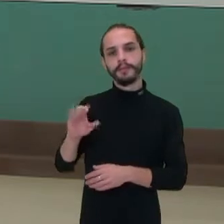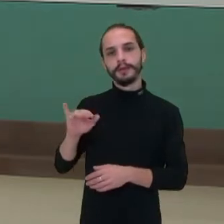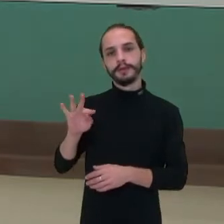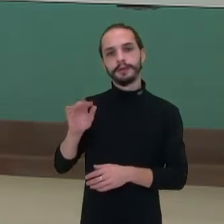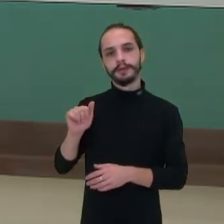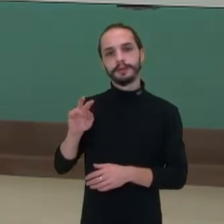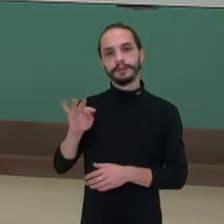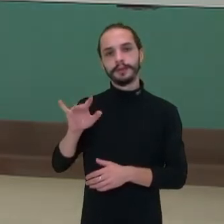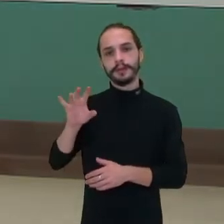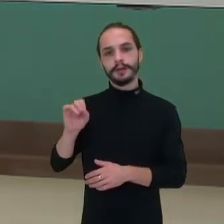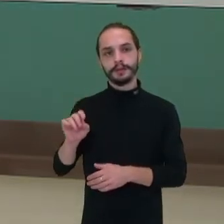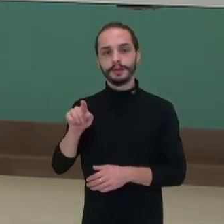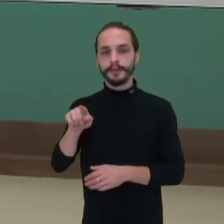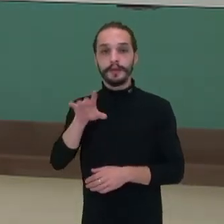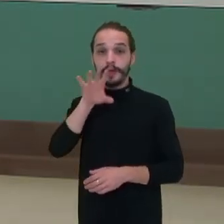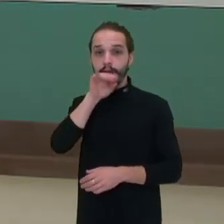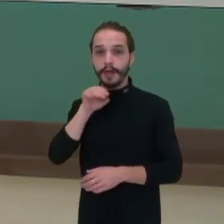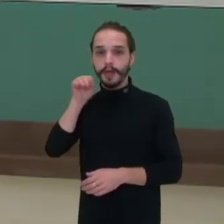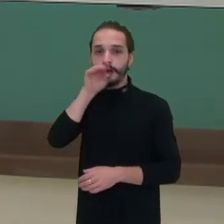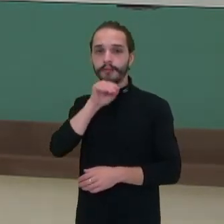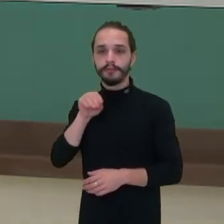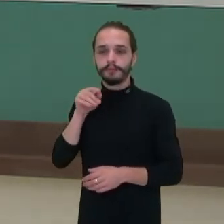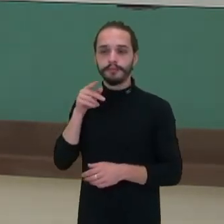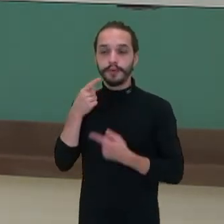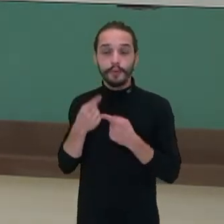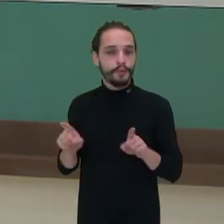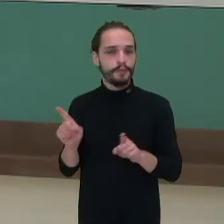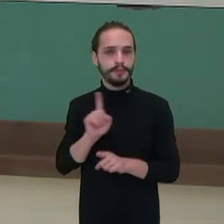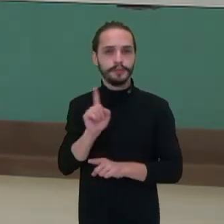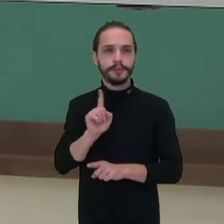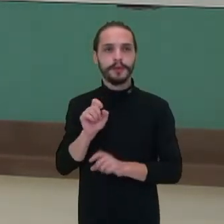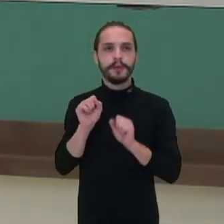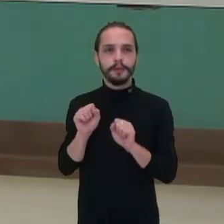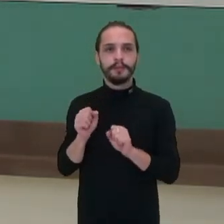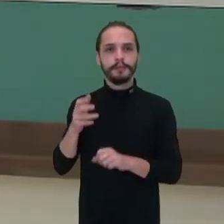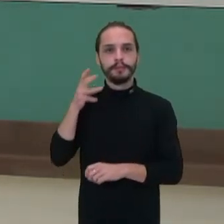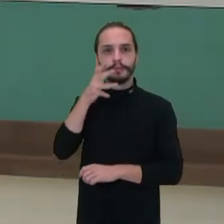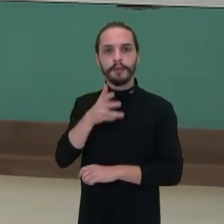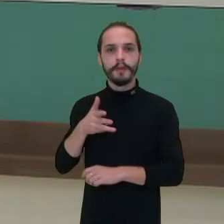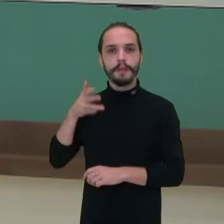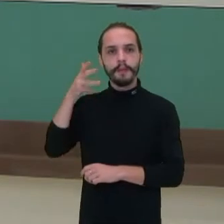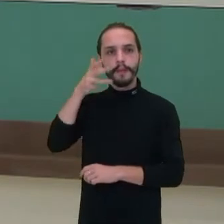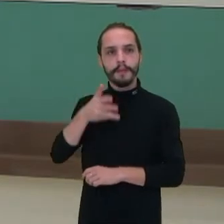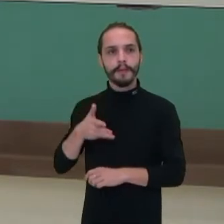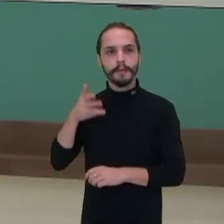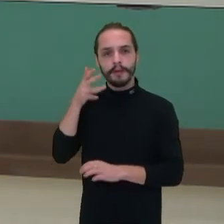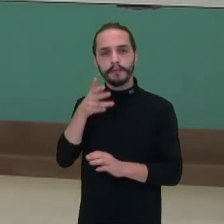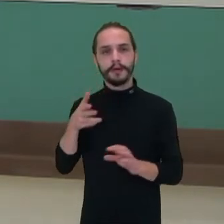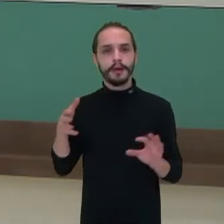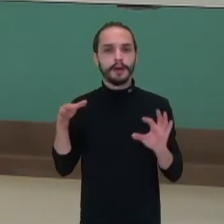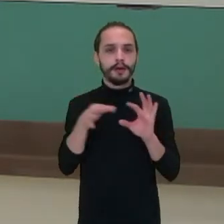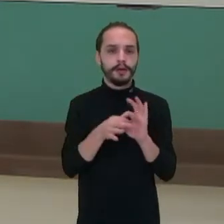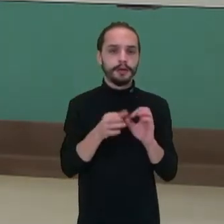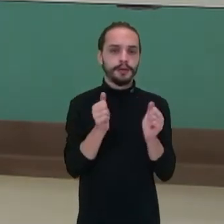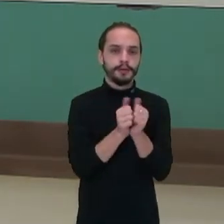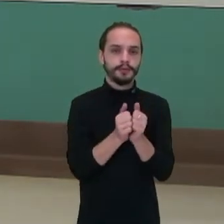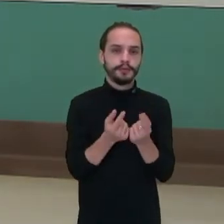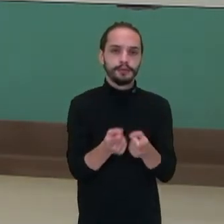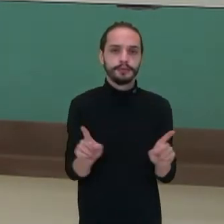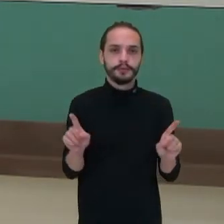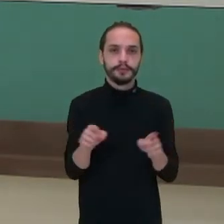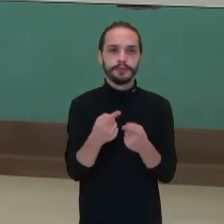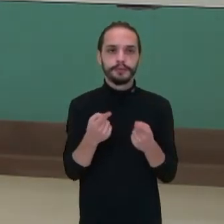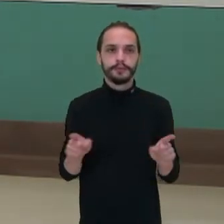não está cantando, mas ele está falando. Então ele pode falar seco, sem acompanhamento, ou com acompanhamento que o instrumento está atrás dele, dando o clima exatamente